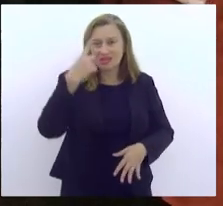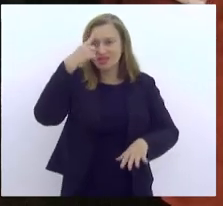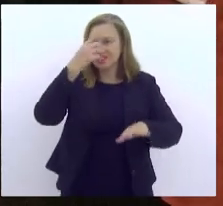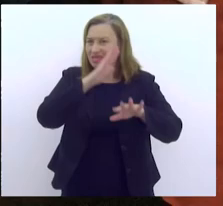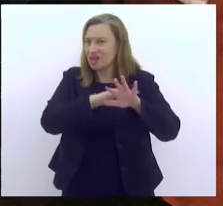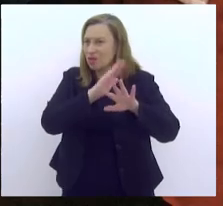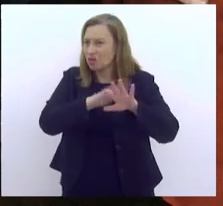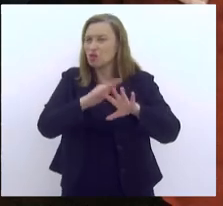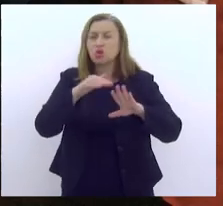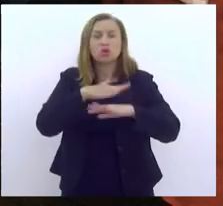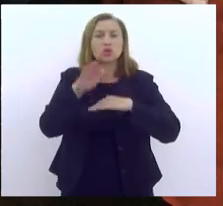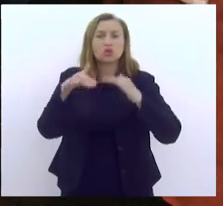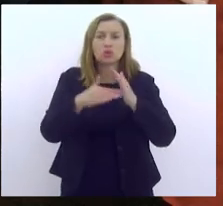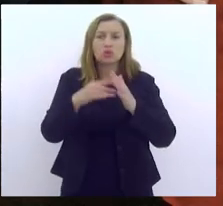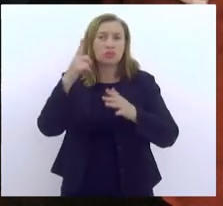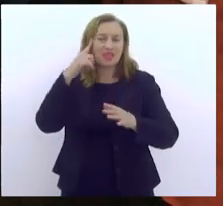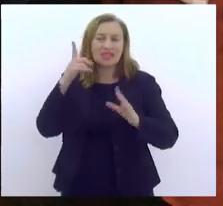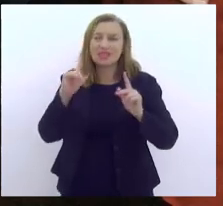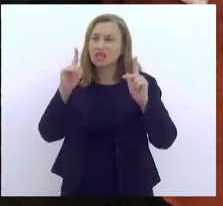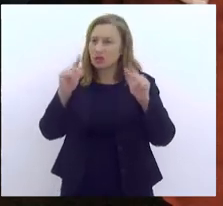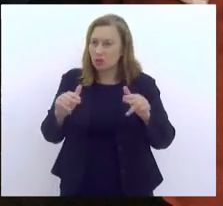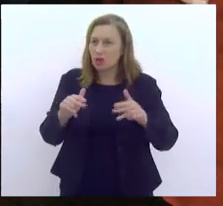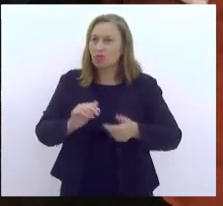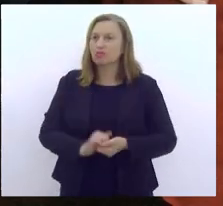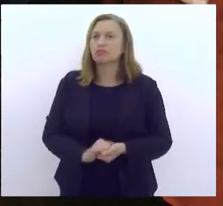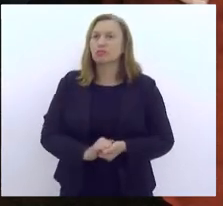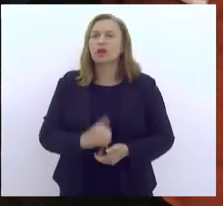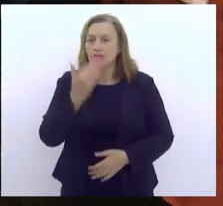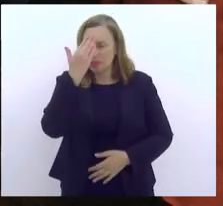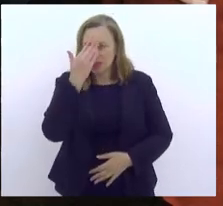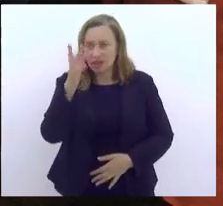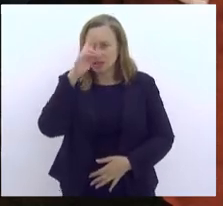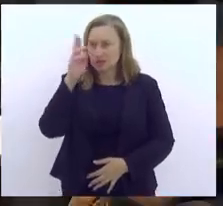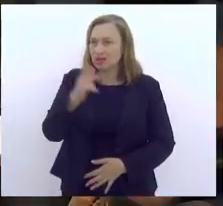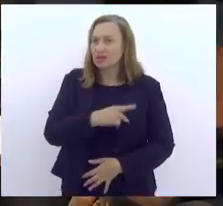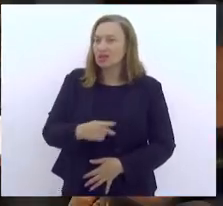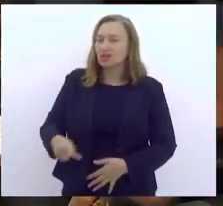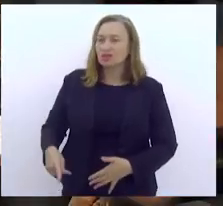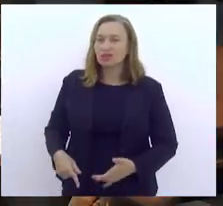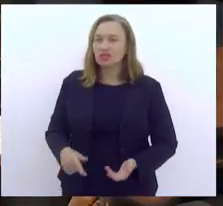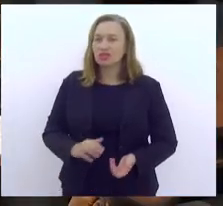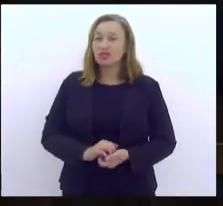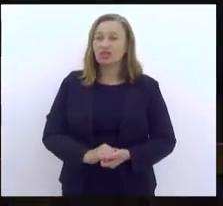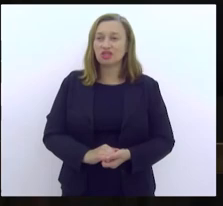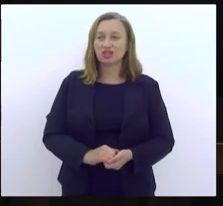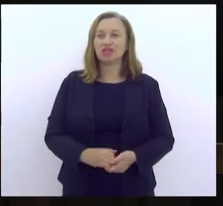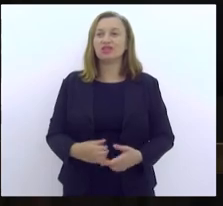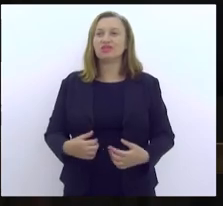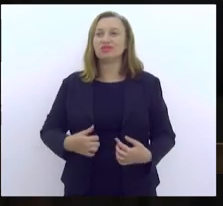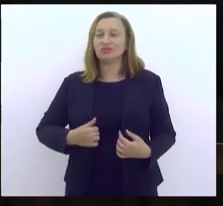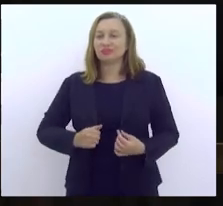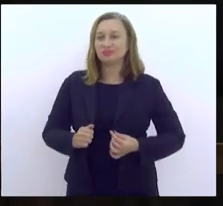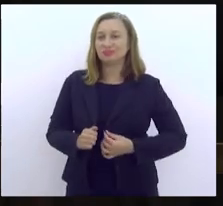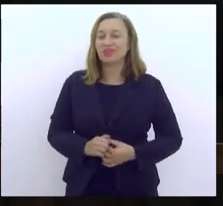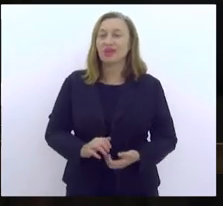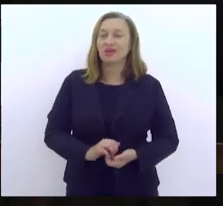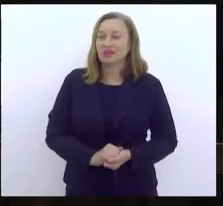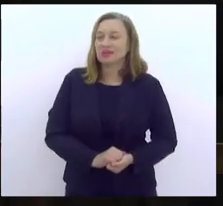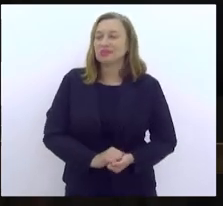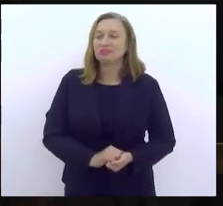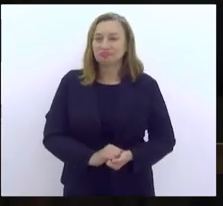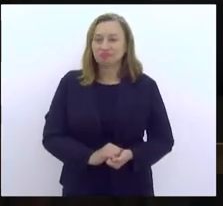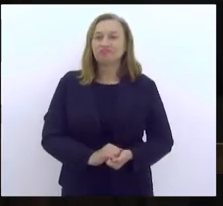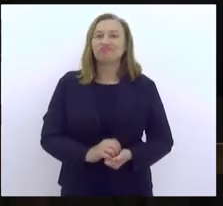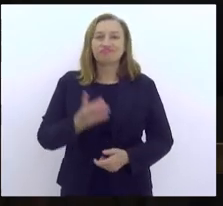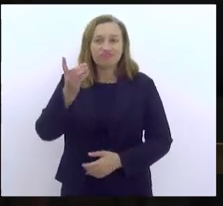ideológicas, todos estamos dizendo a mesma coisa. Obrigada, presidente. Obrigado, deputada Marta Rocha. Com a